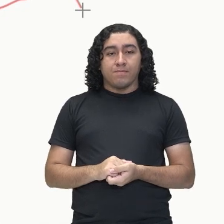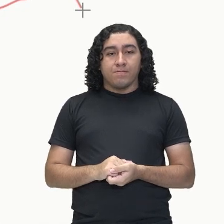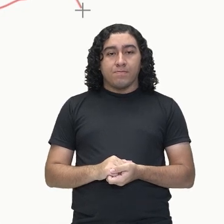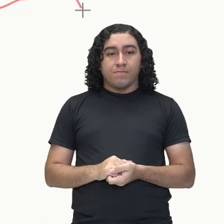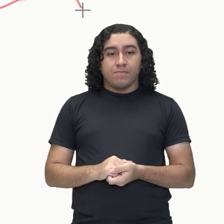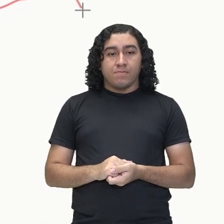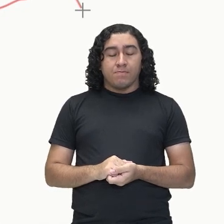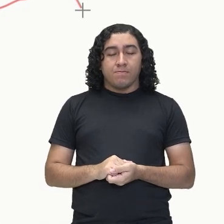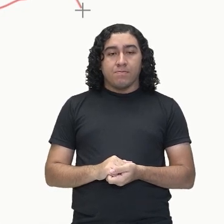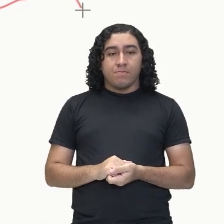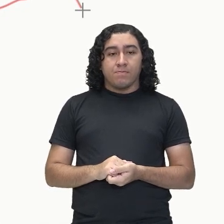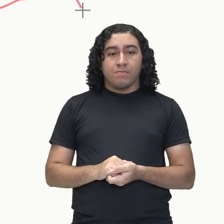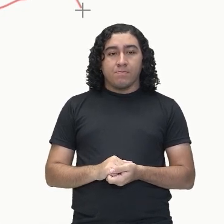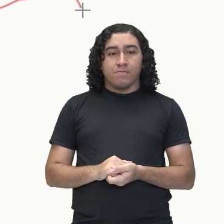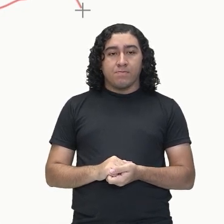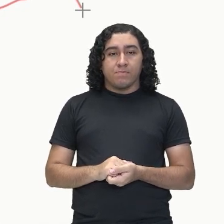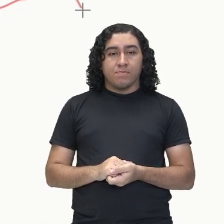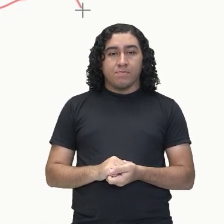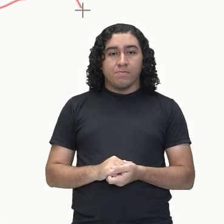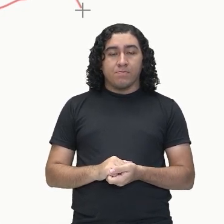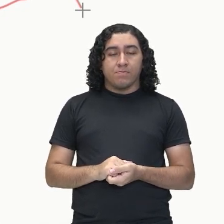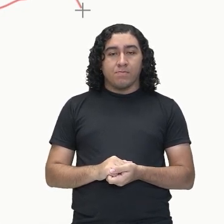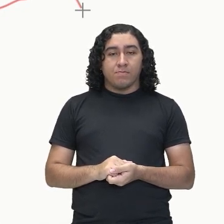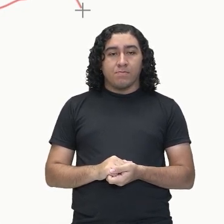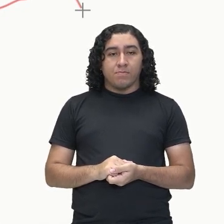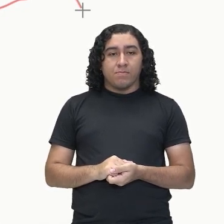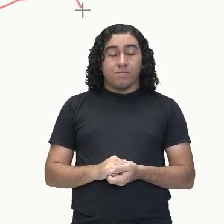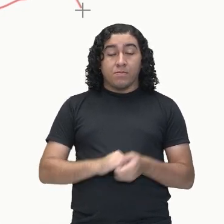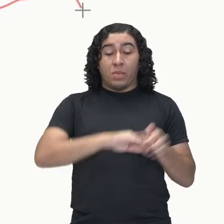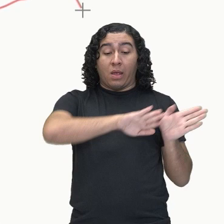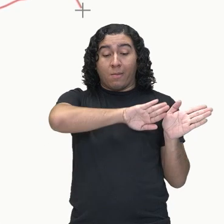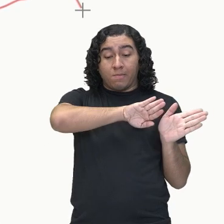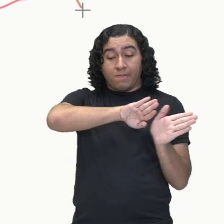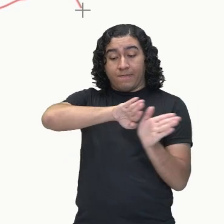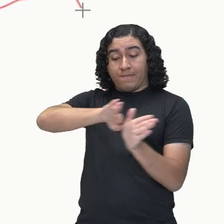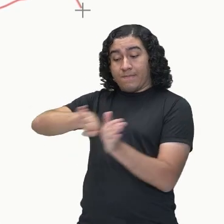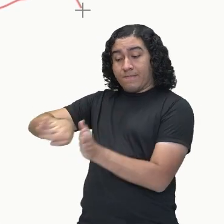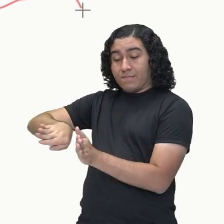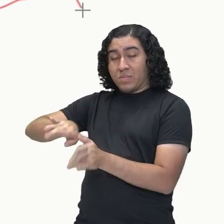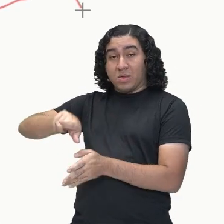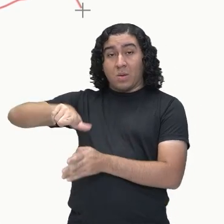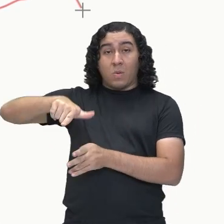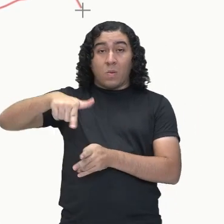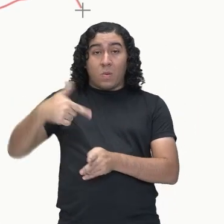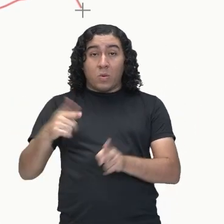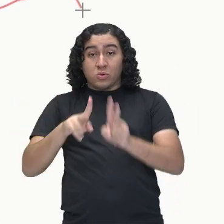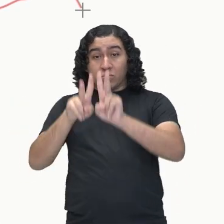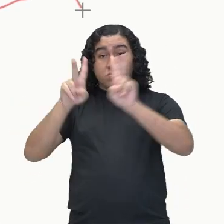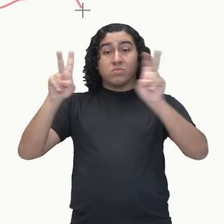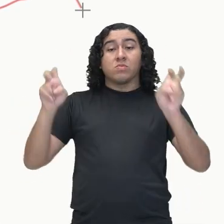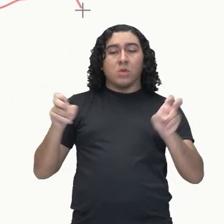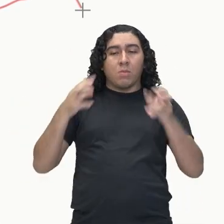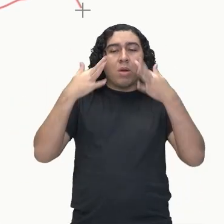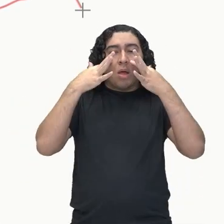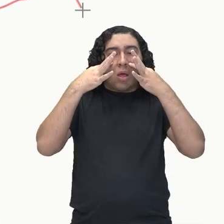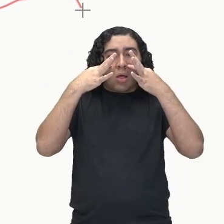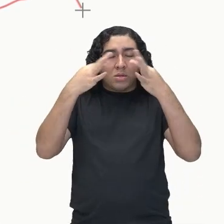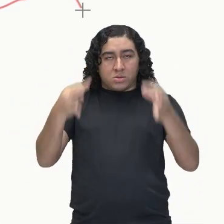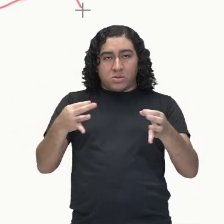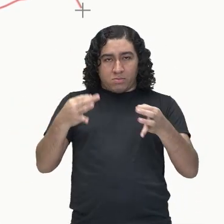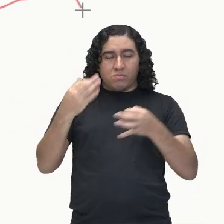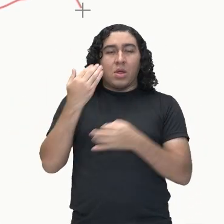nós adentramos agora noutro assunto pederia bastante atenção para que nós